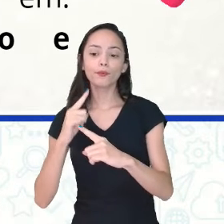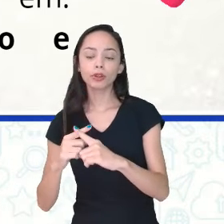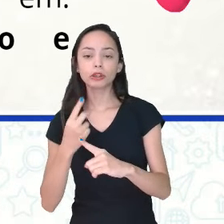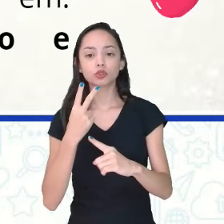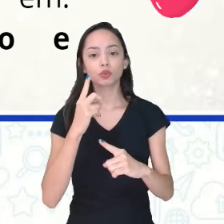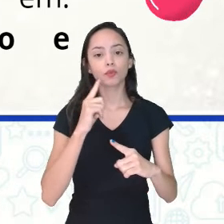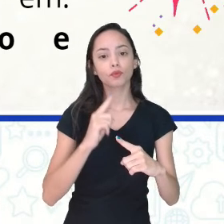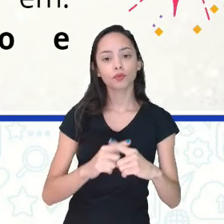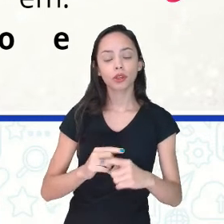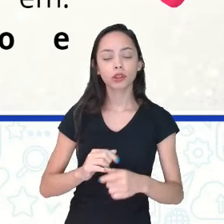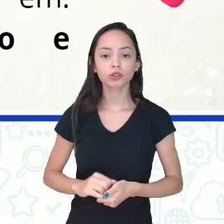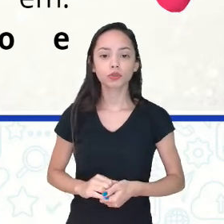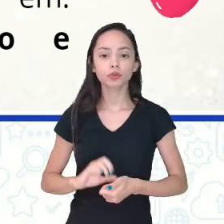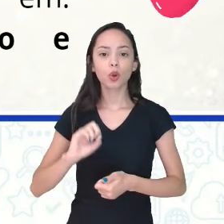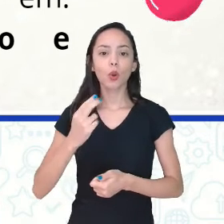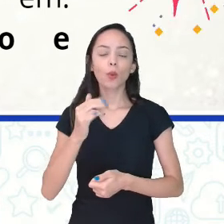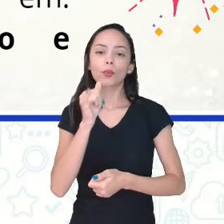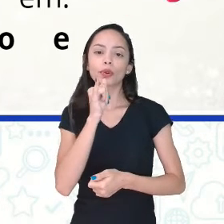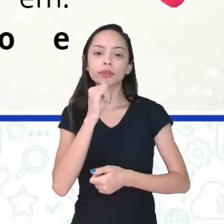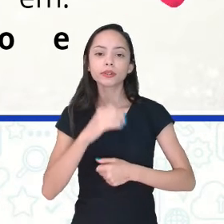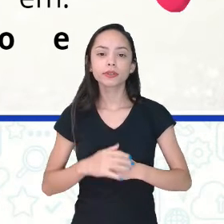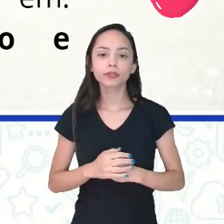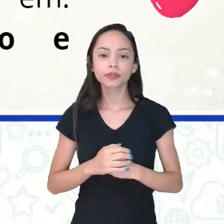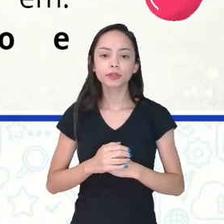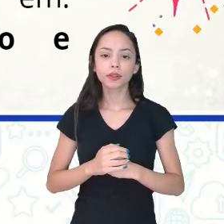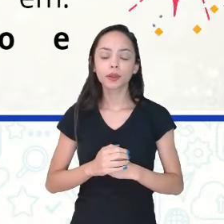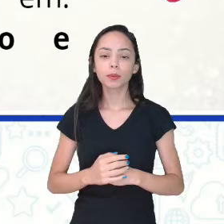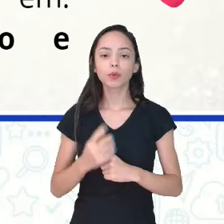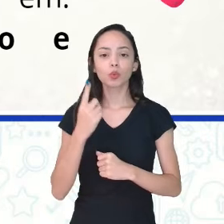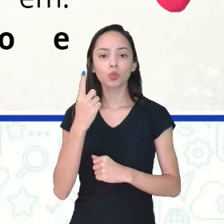minha vida passei dormindo.